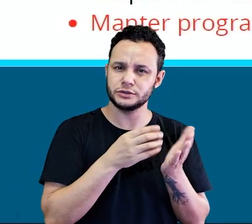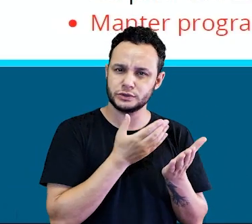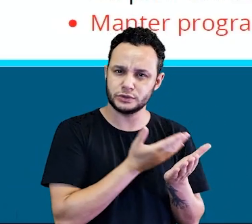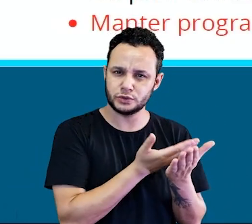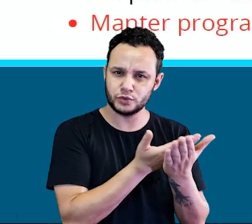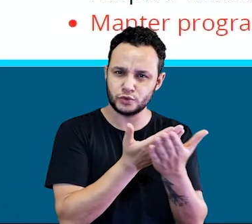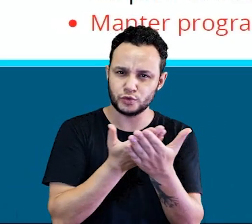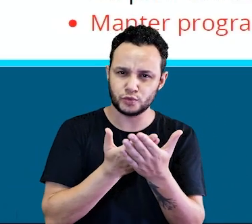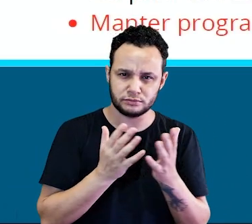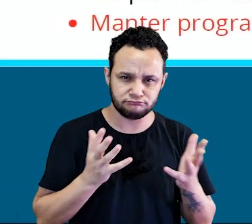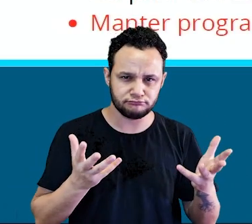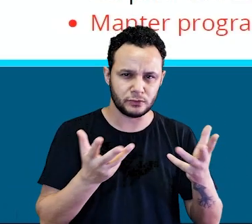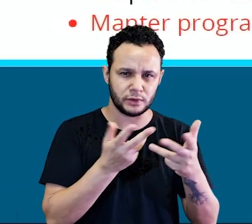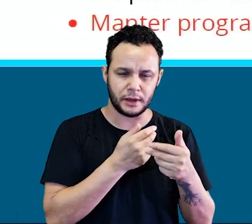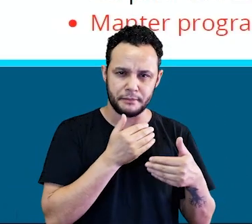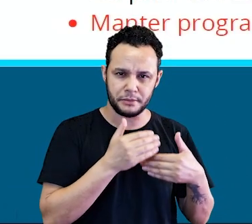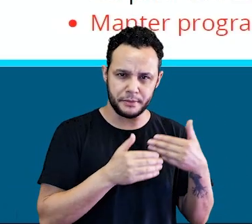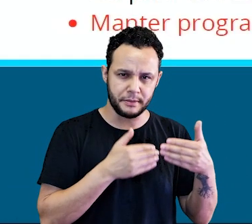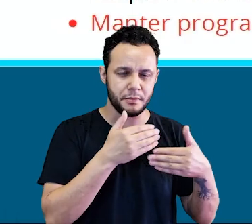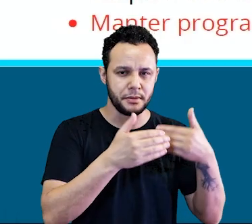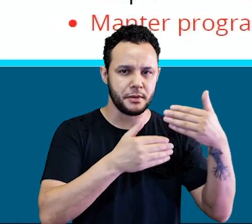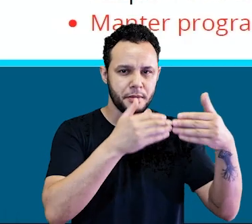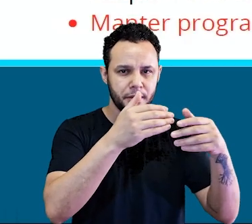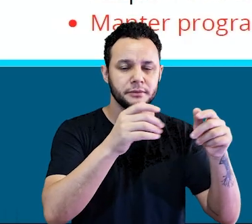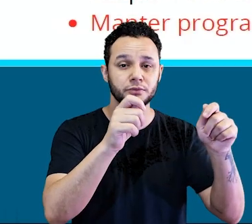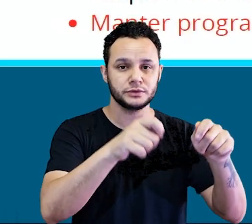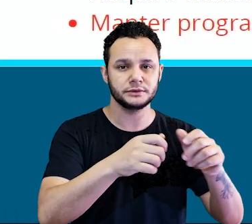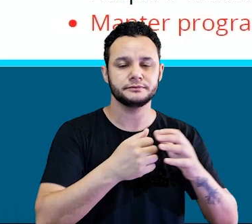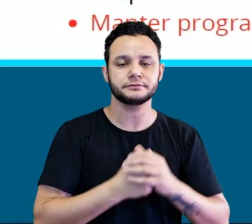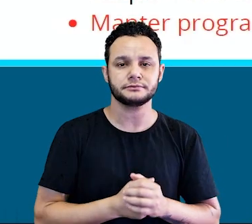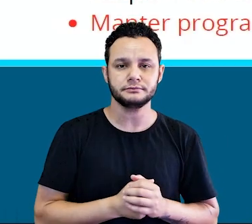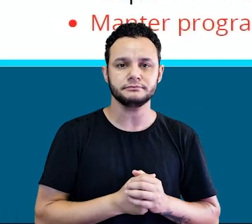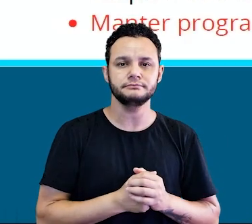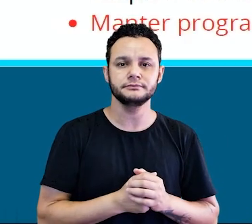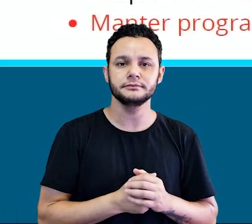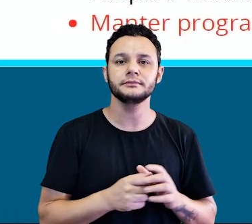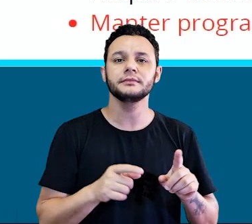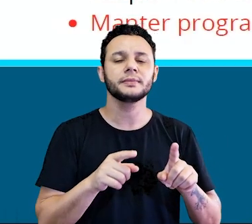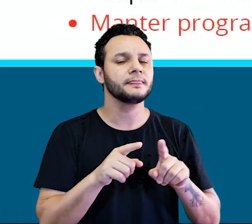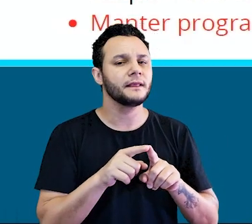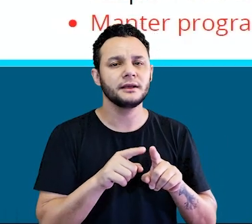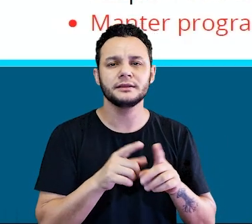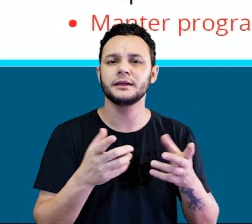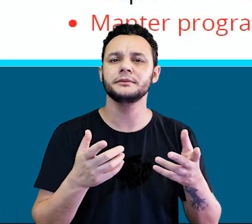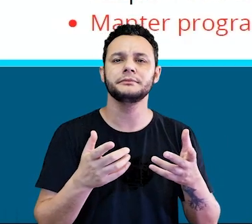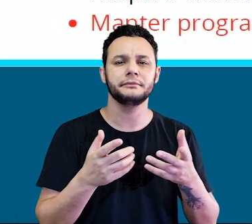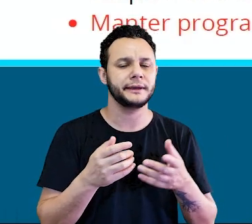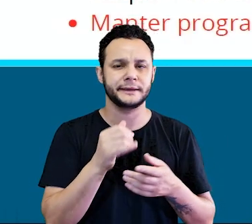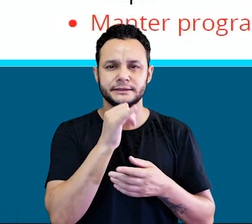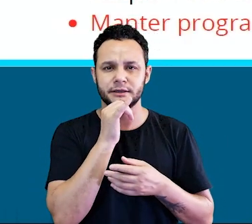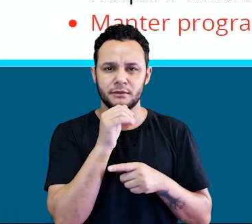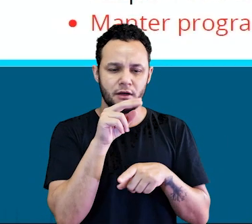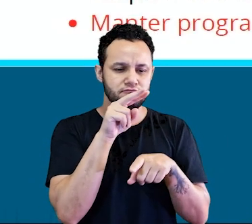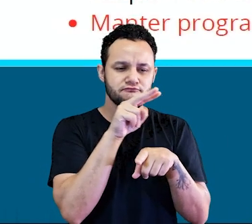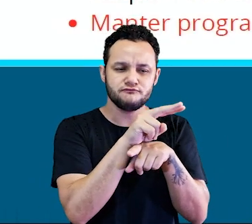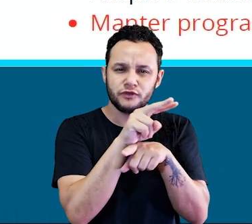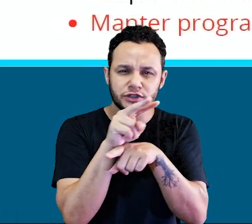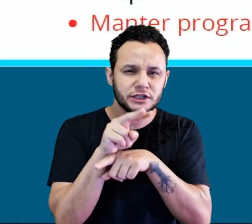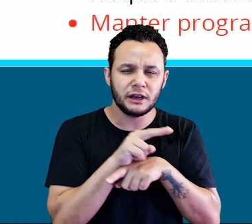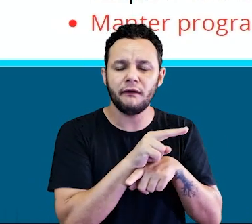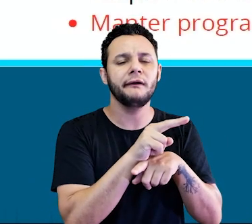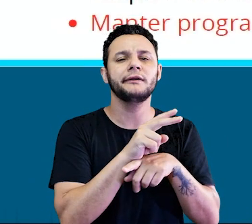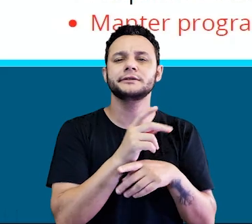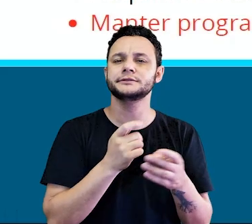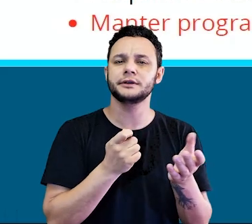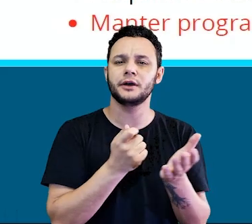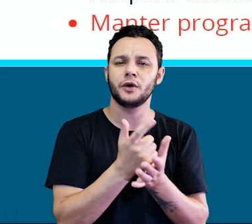realizar estudos, né, para desenvolver a qualidade da educação. Realizar também atividades meio necessárias, né, como